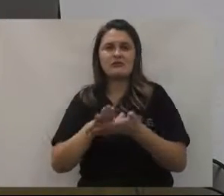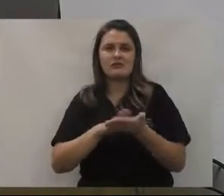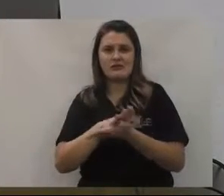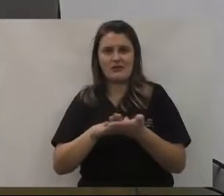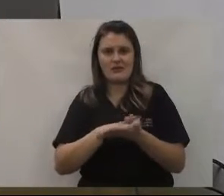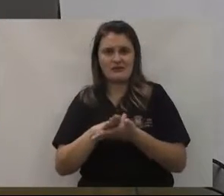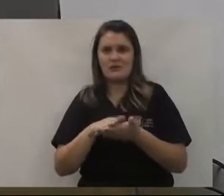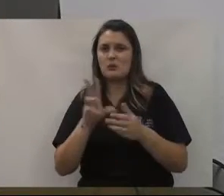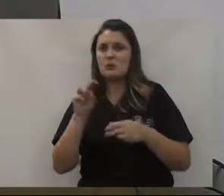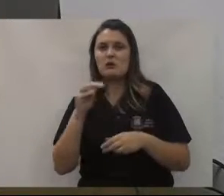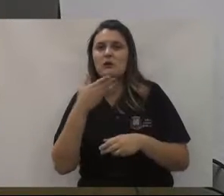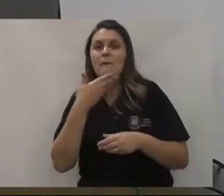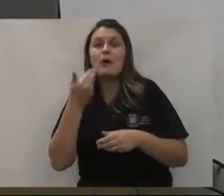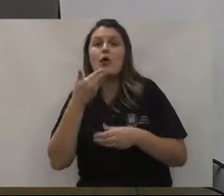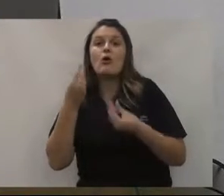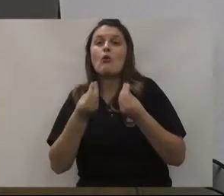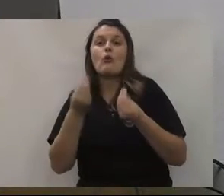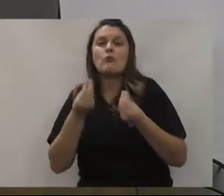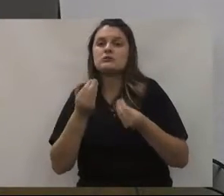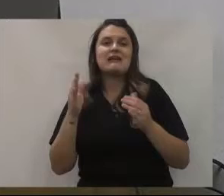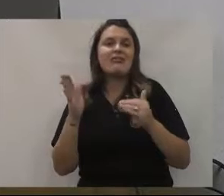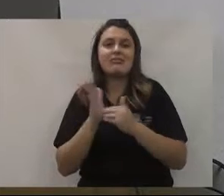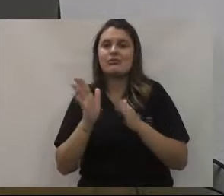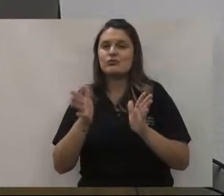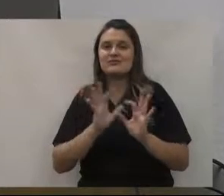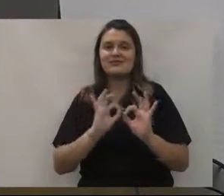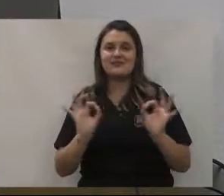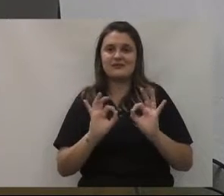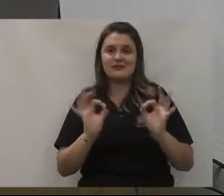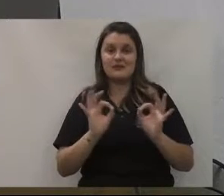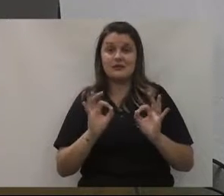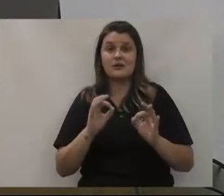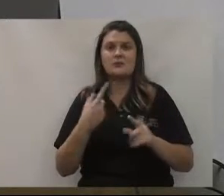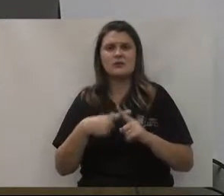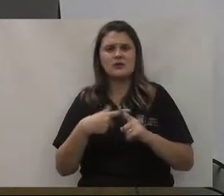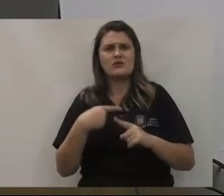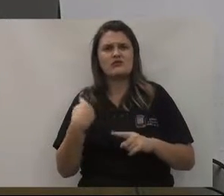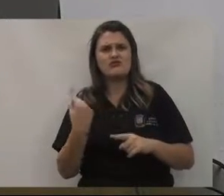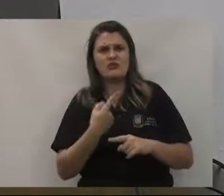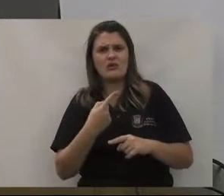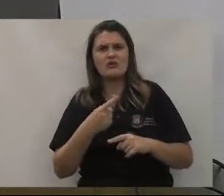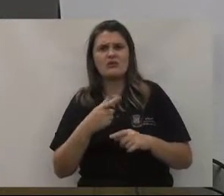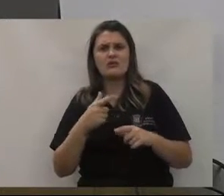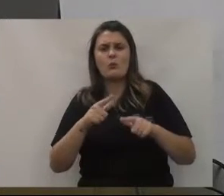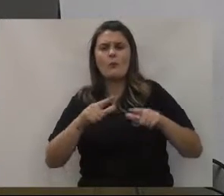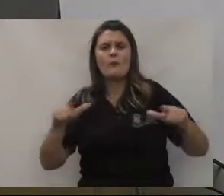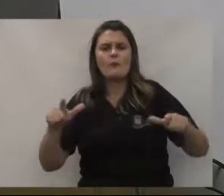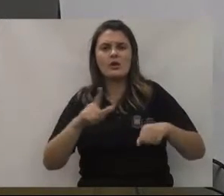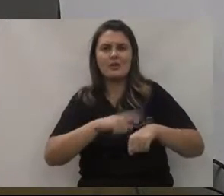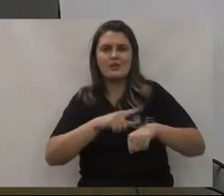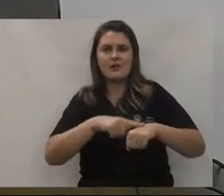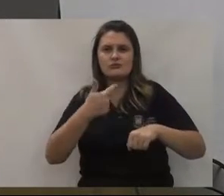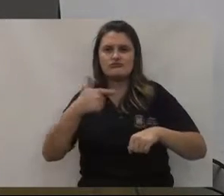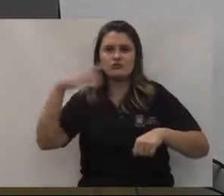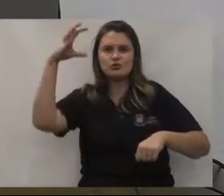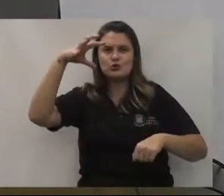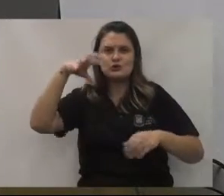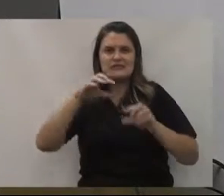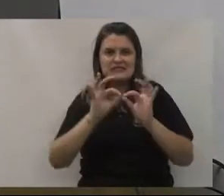tomou providências, melhor até hoje. E eu acho que, porque estamos numa época de seca, não é por isso que nós podemos parar